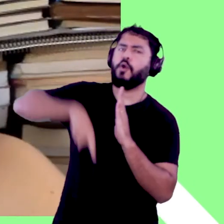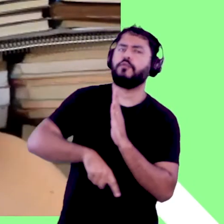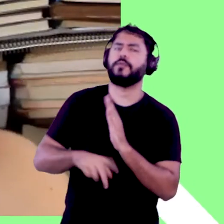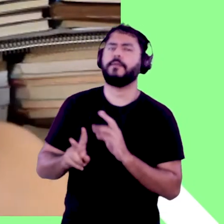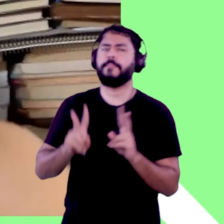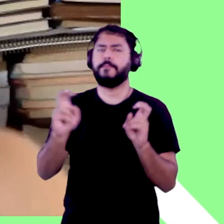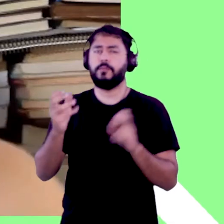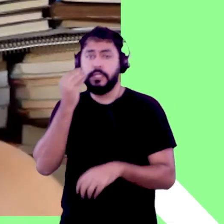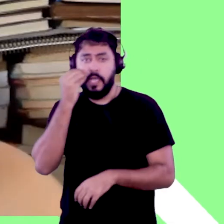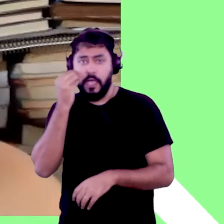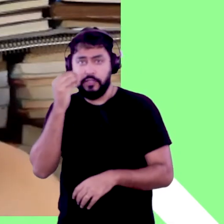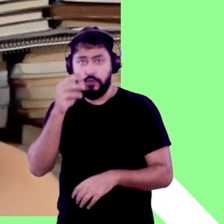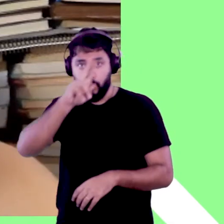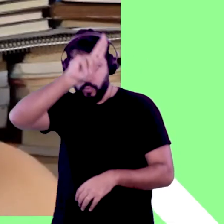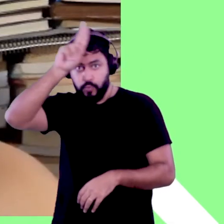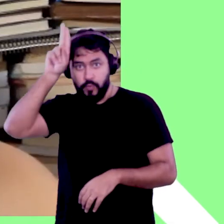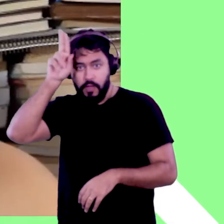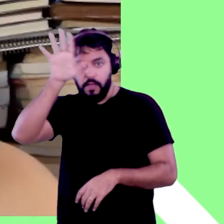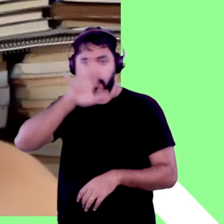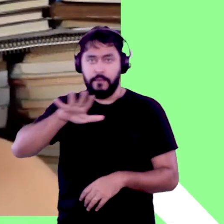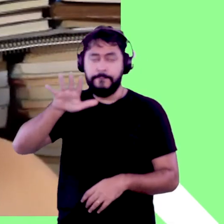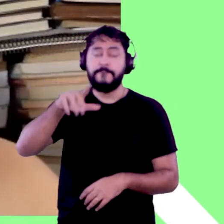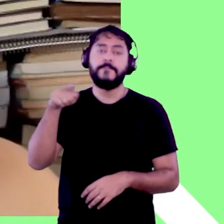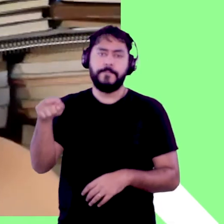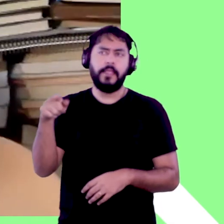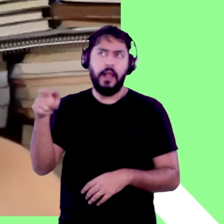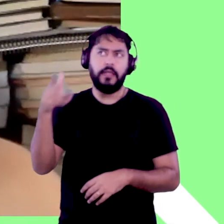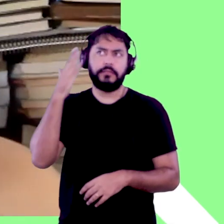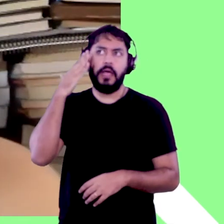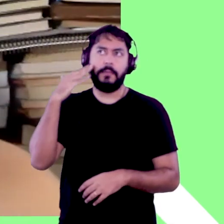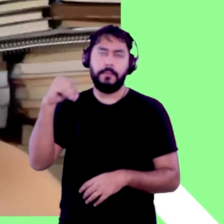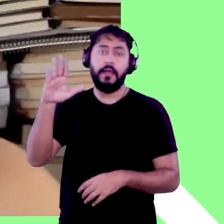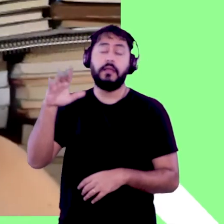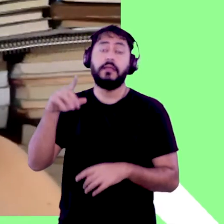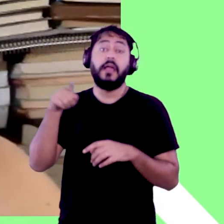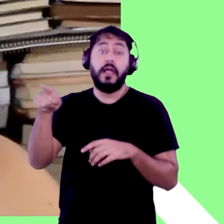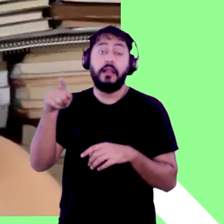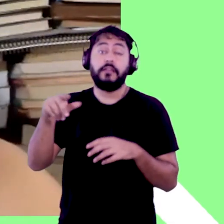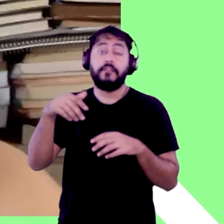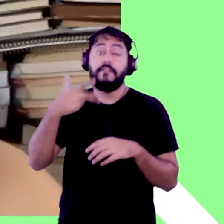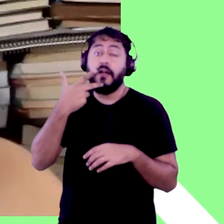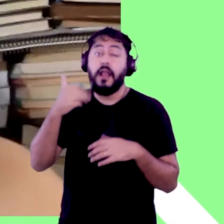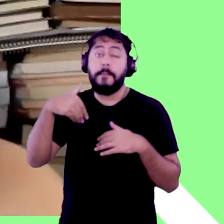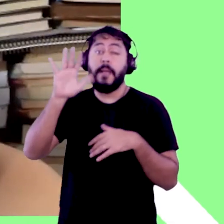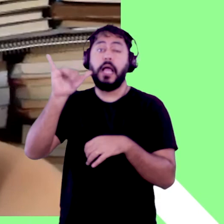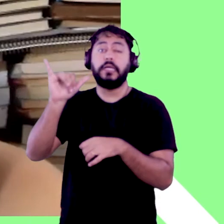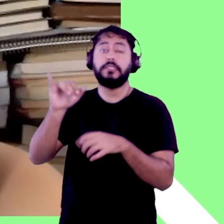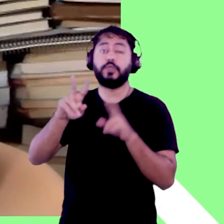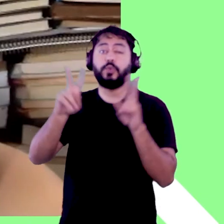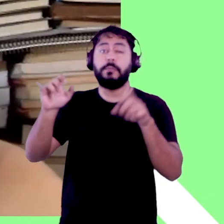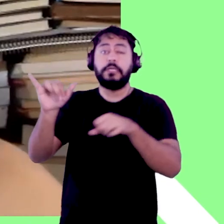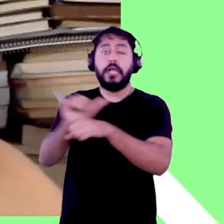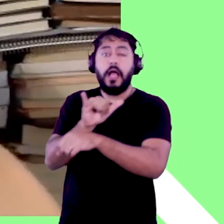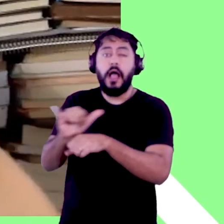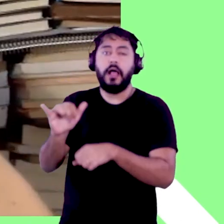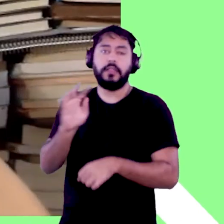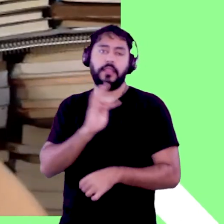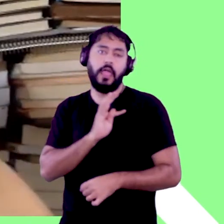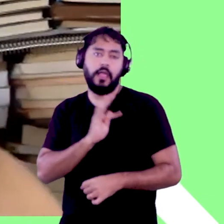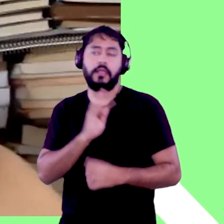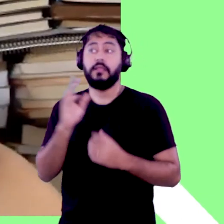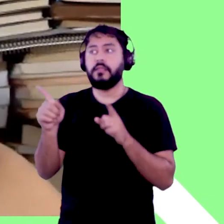usuários. E aí o Cláudio sabe mais, mas elas vão trazer informações mais técnicas e até fontes de